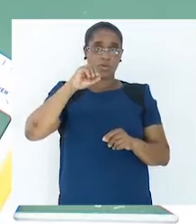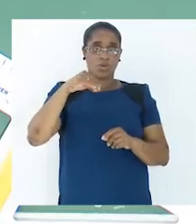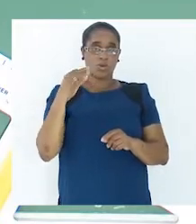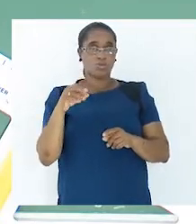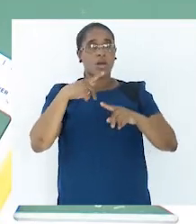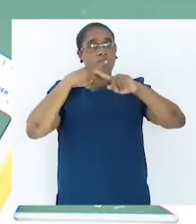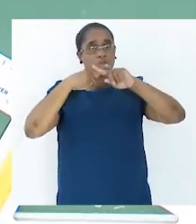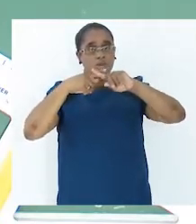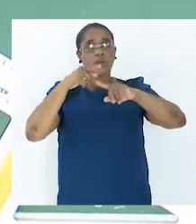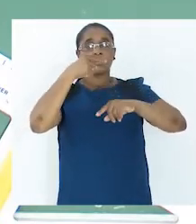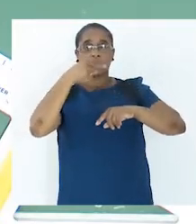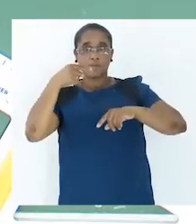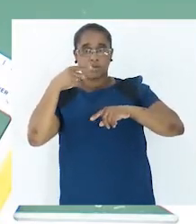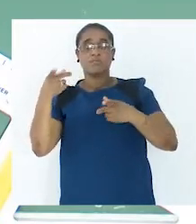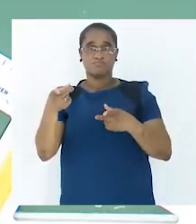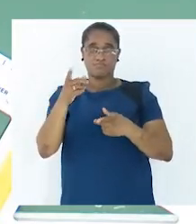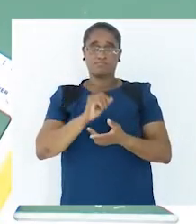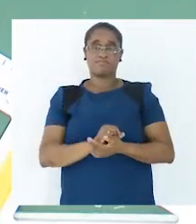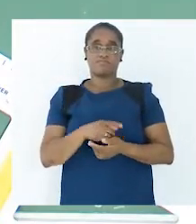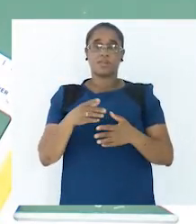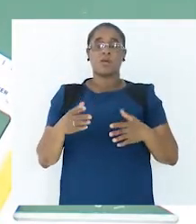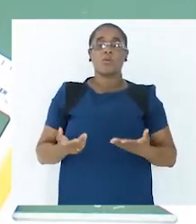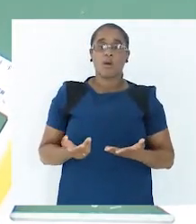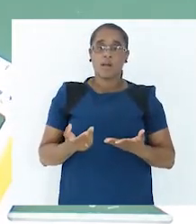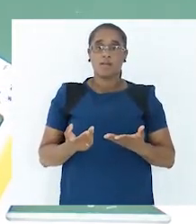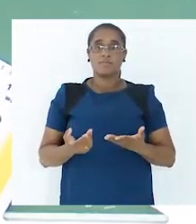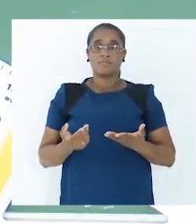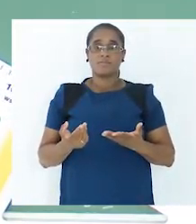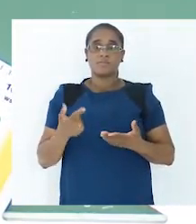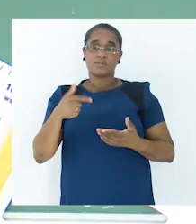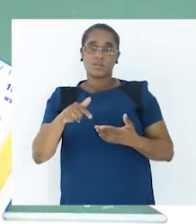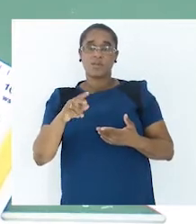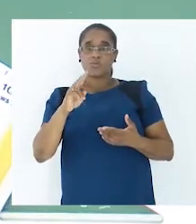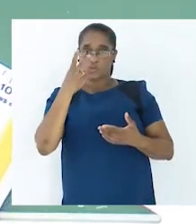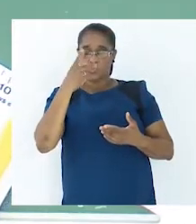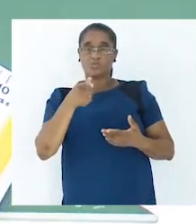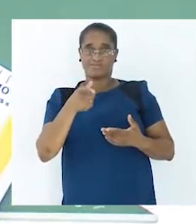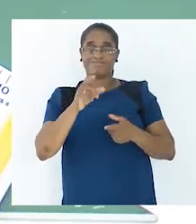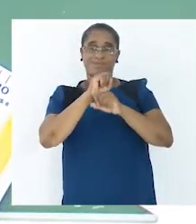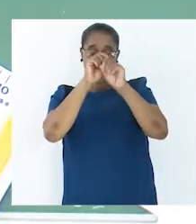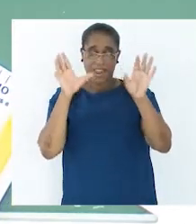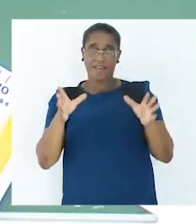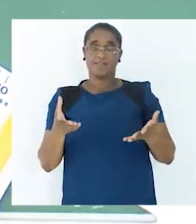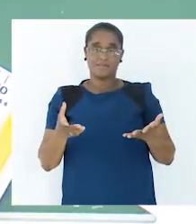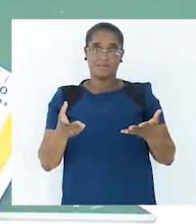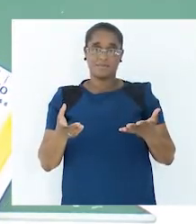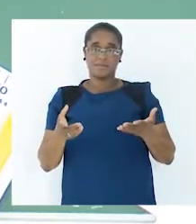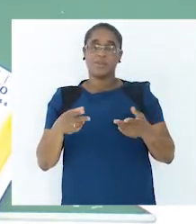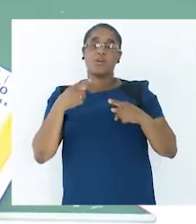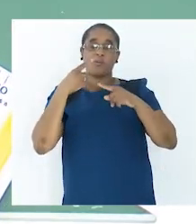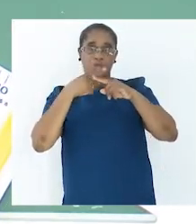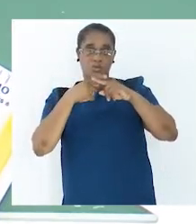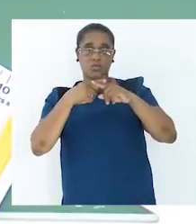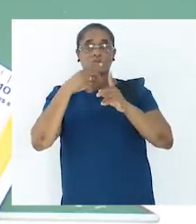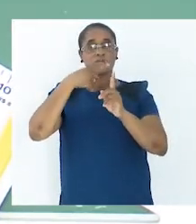sua diferença. Então, em que caso notável é que nós vamos estar? No segundo, claro, o produto de uma soma de